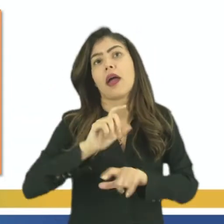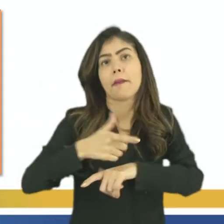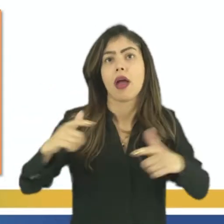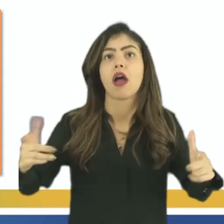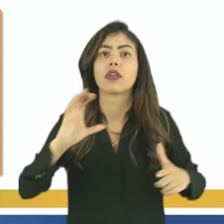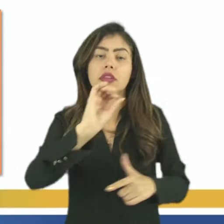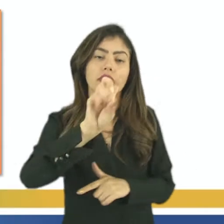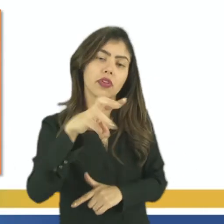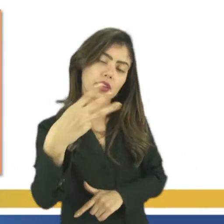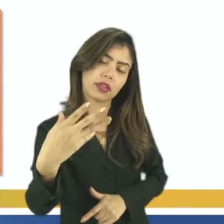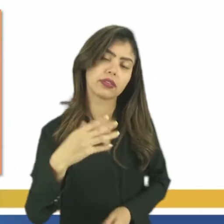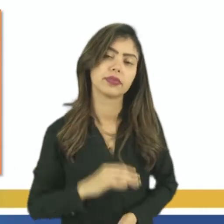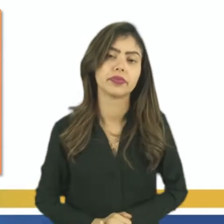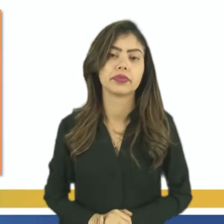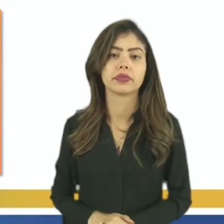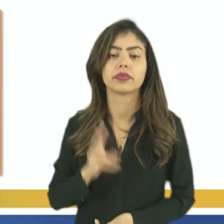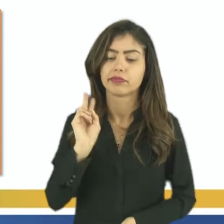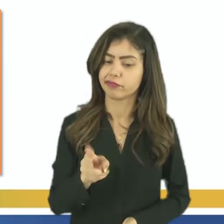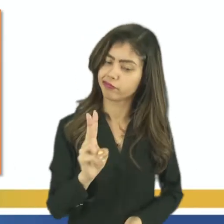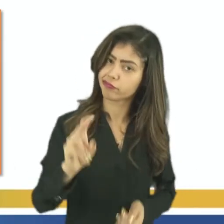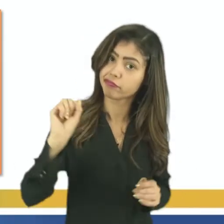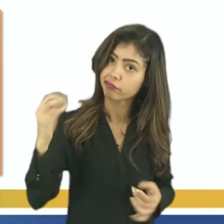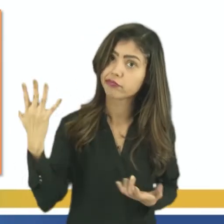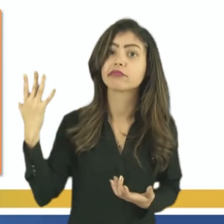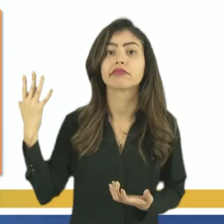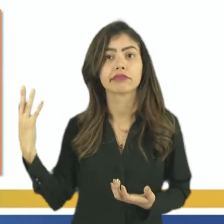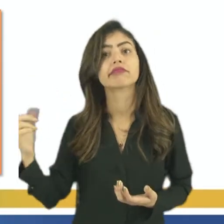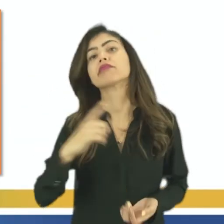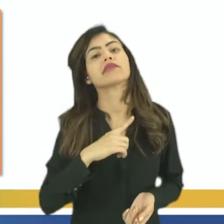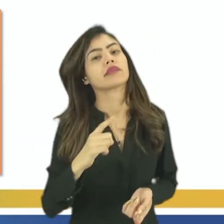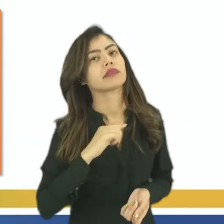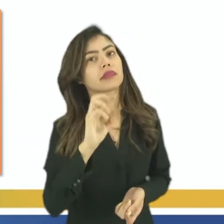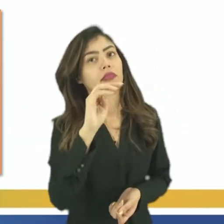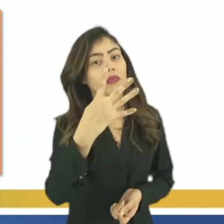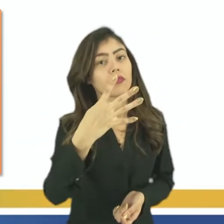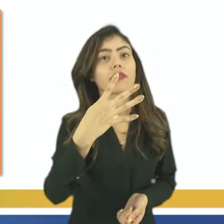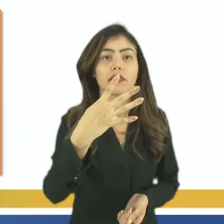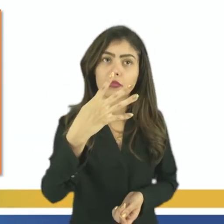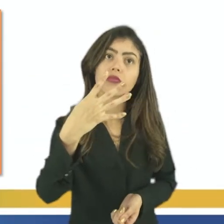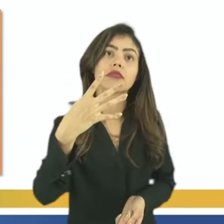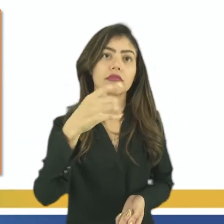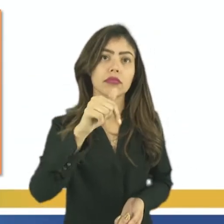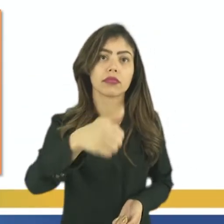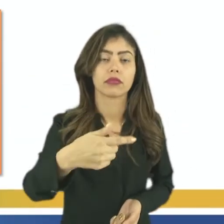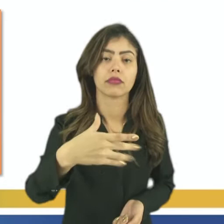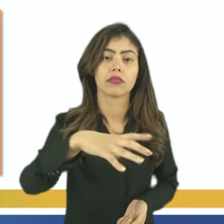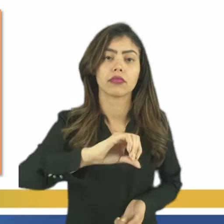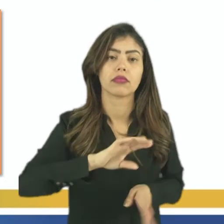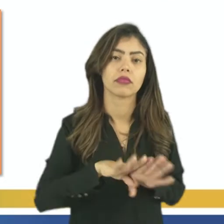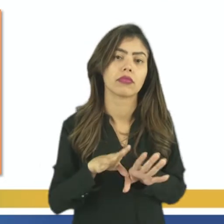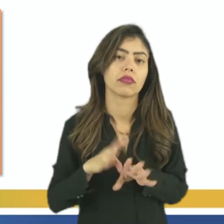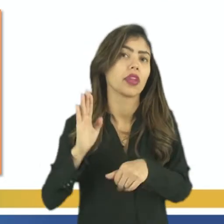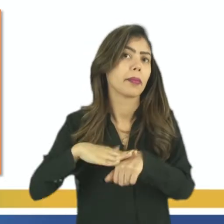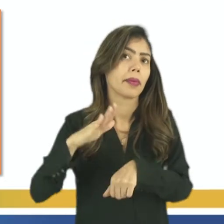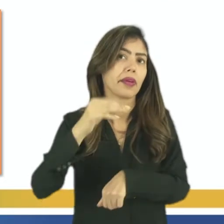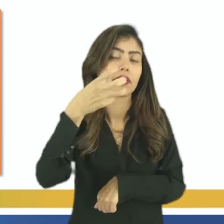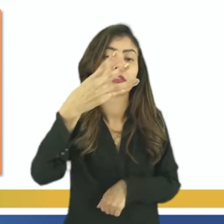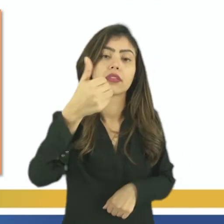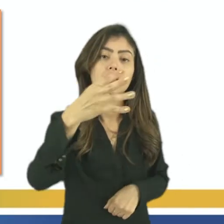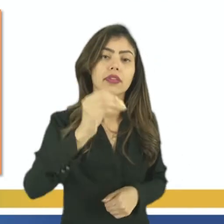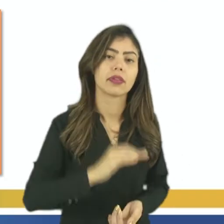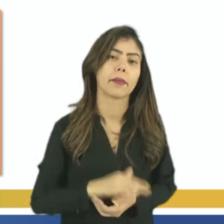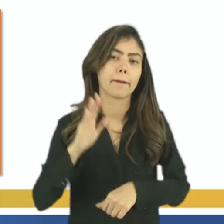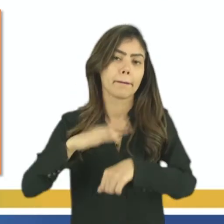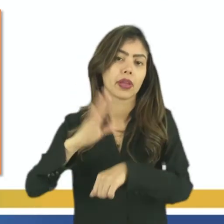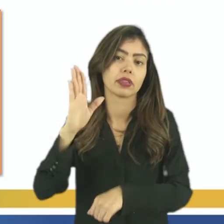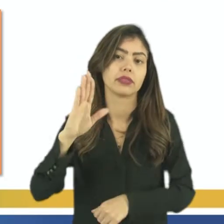maior do que 0,3 e consequentemente né a fração quatro nonos é maior que a fração três décimos não para fazer